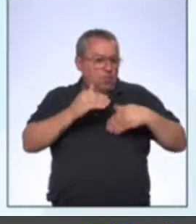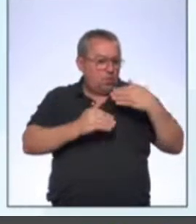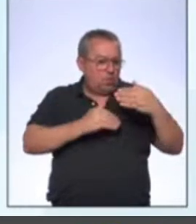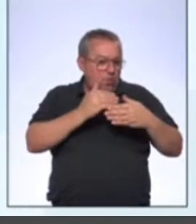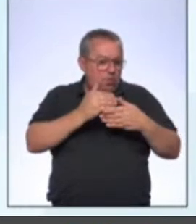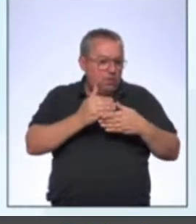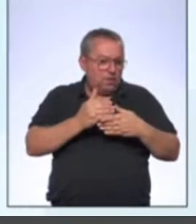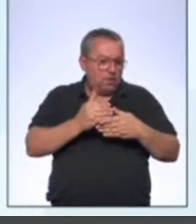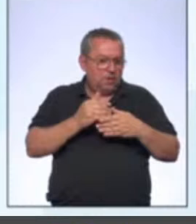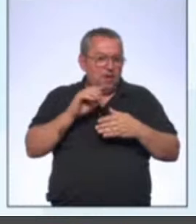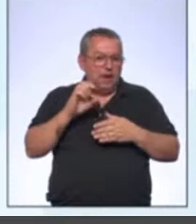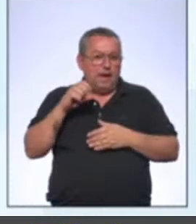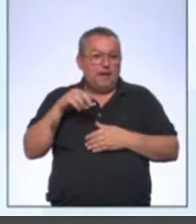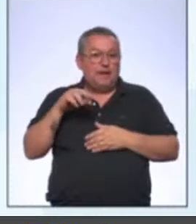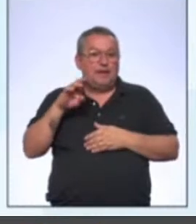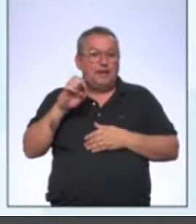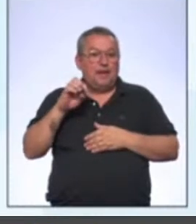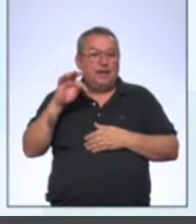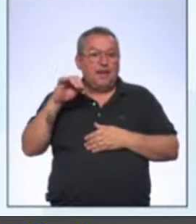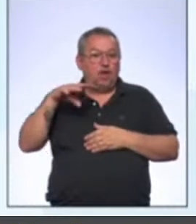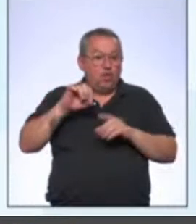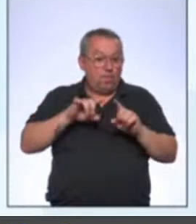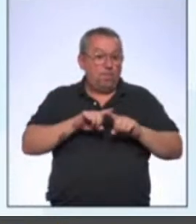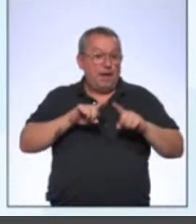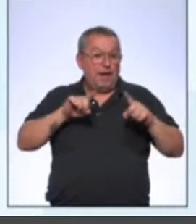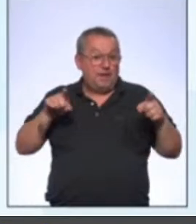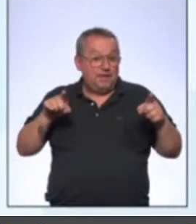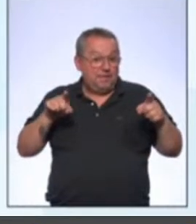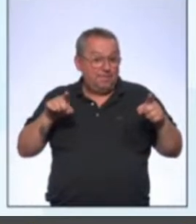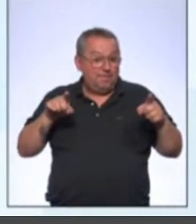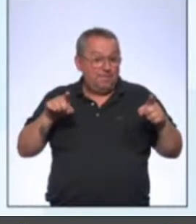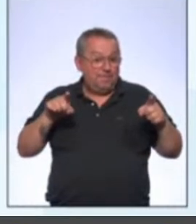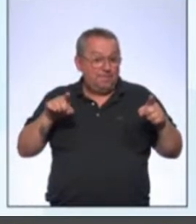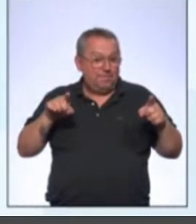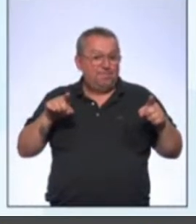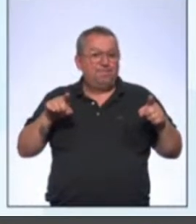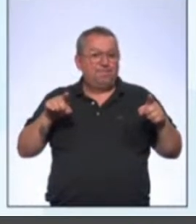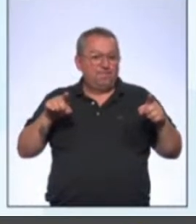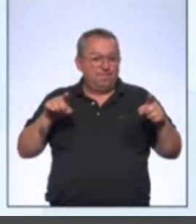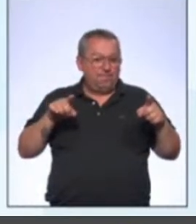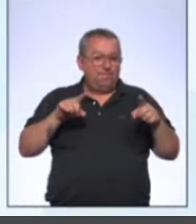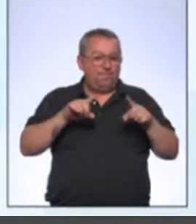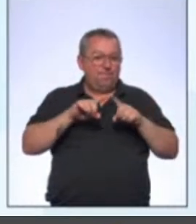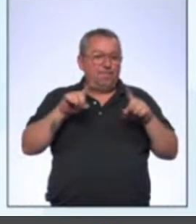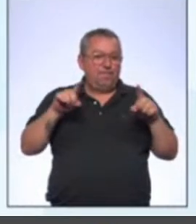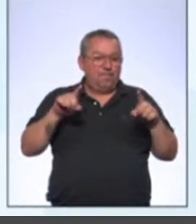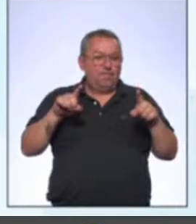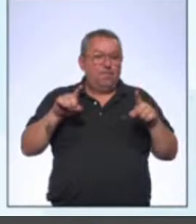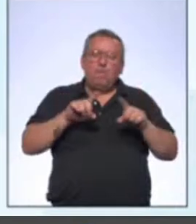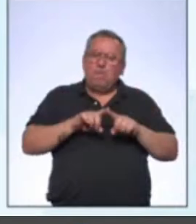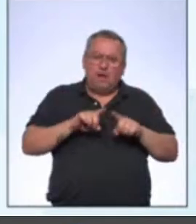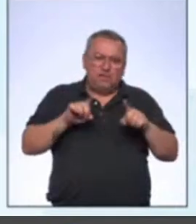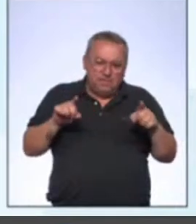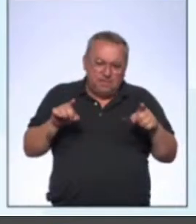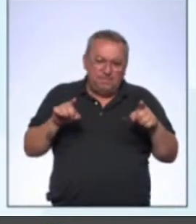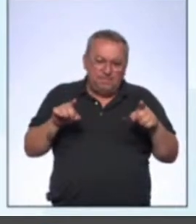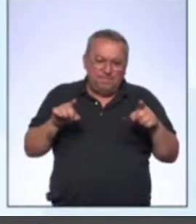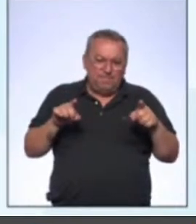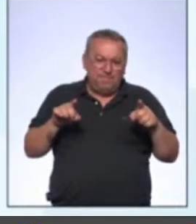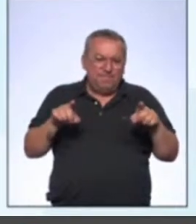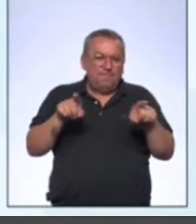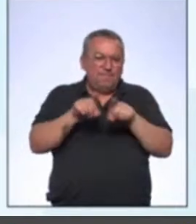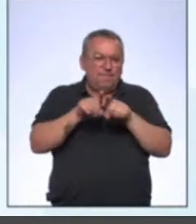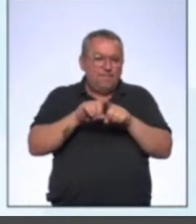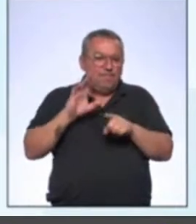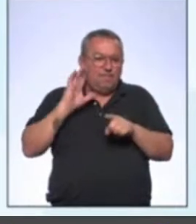Olha só, entretanto, ou seja, mas, ou seja, porém, aconteceu